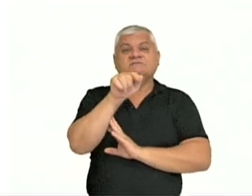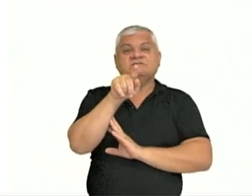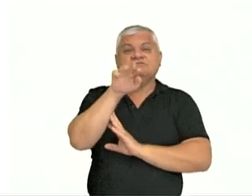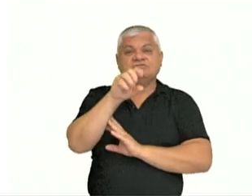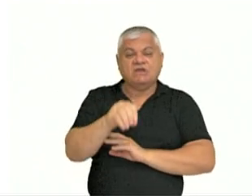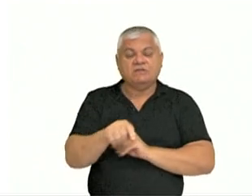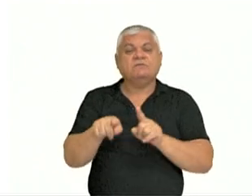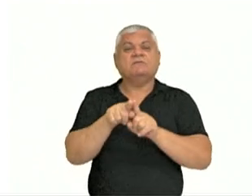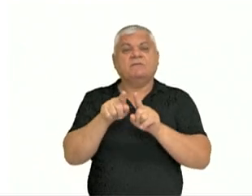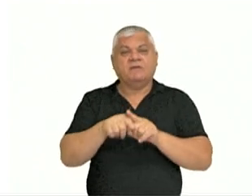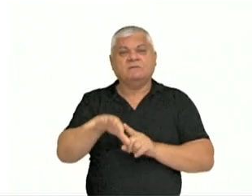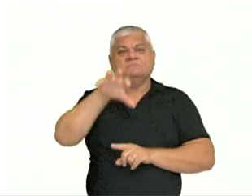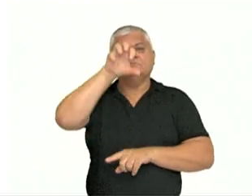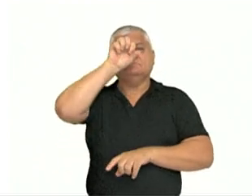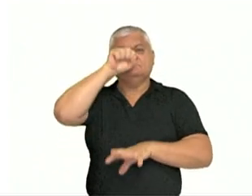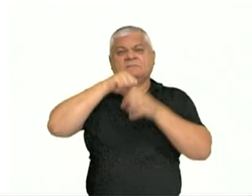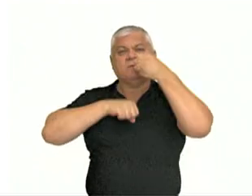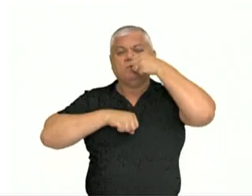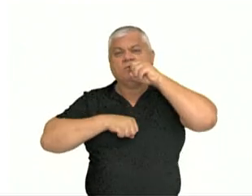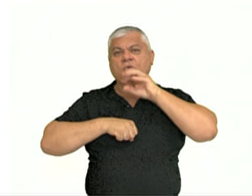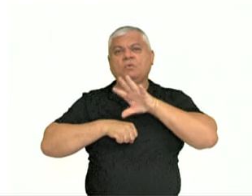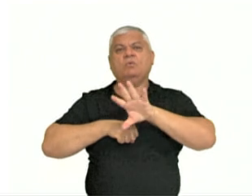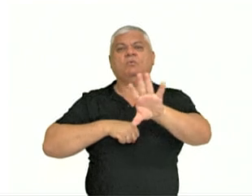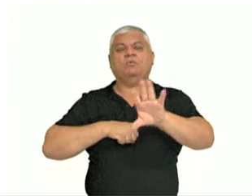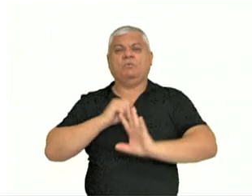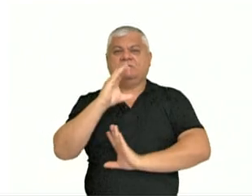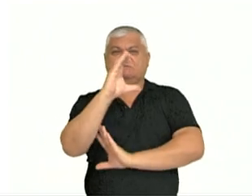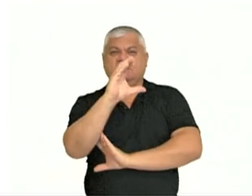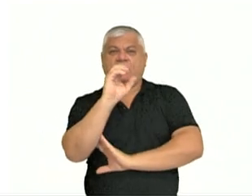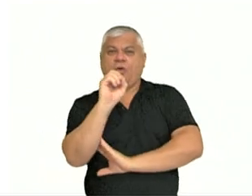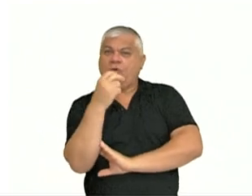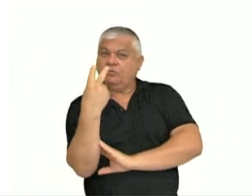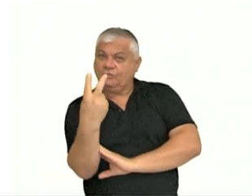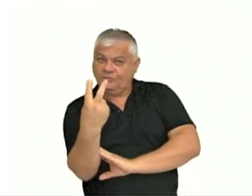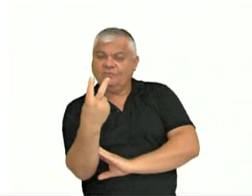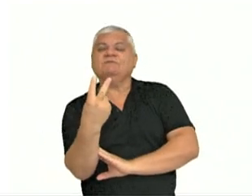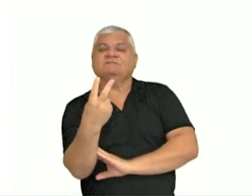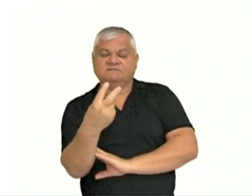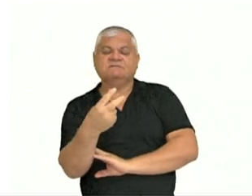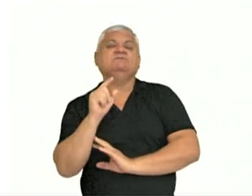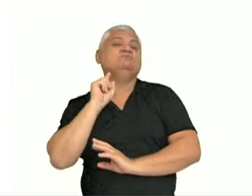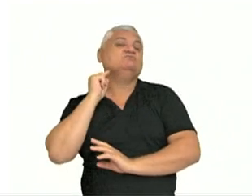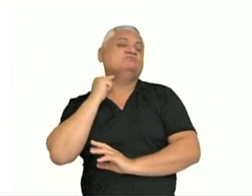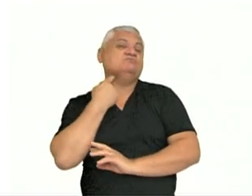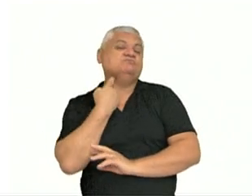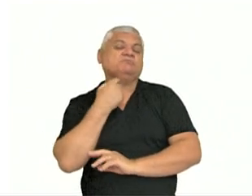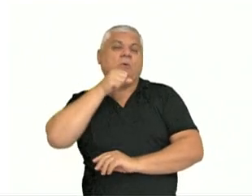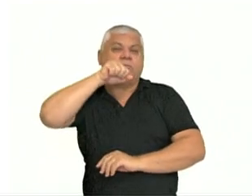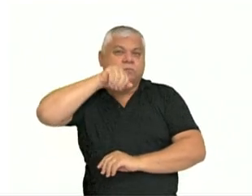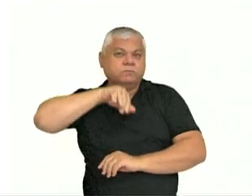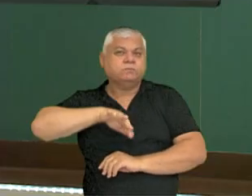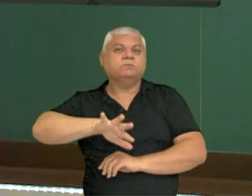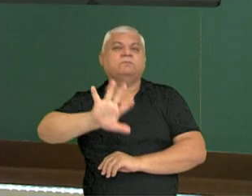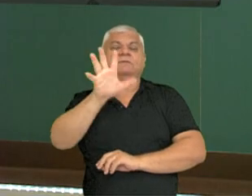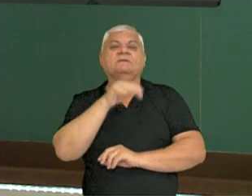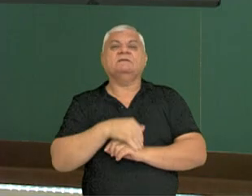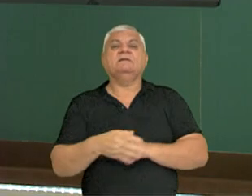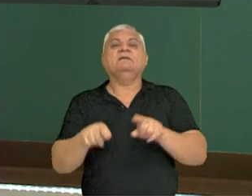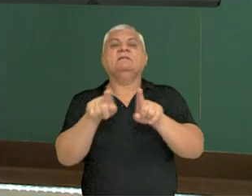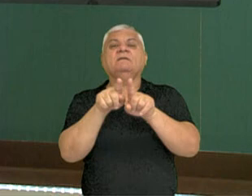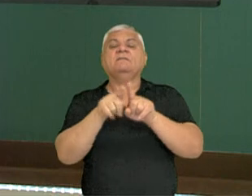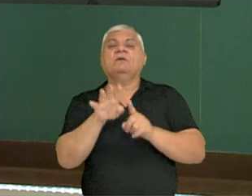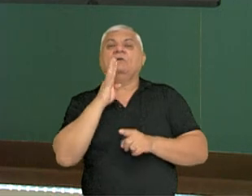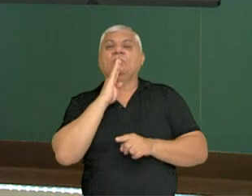pela retirada do gás carbônico do nosso organismo, das nossas células. E nós conhecemos nessa aula